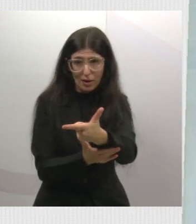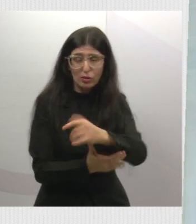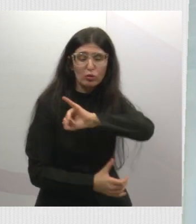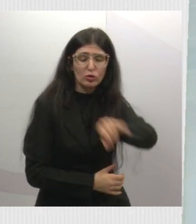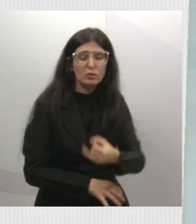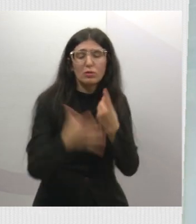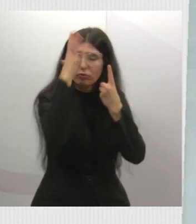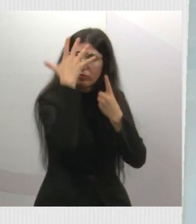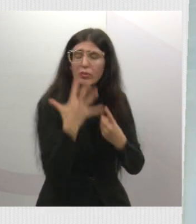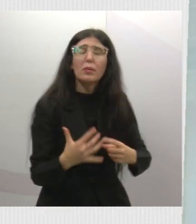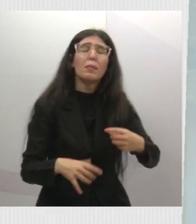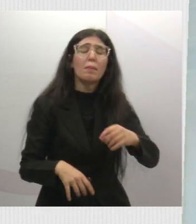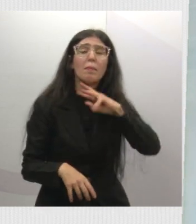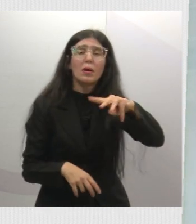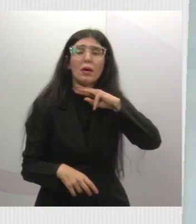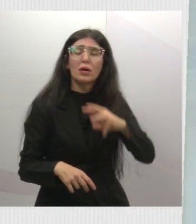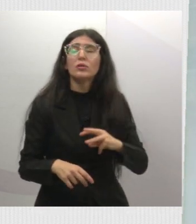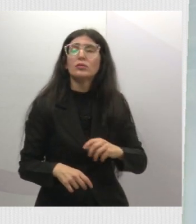de 2020,